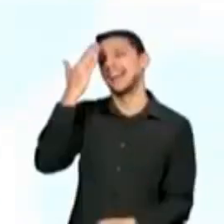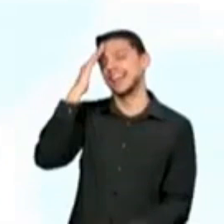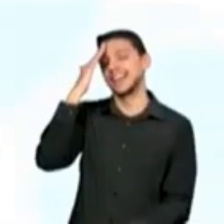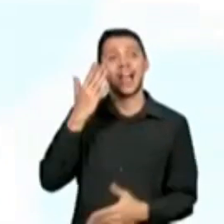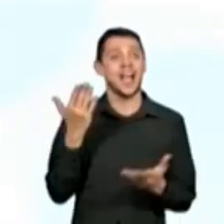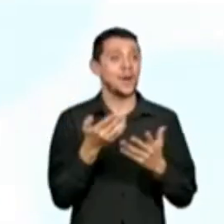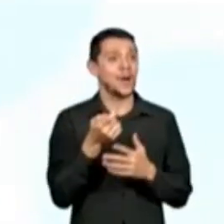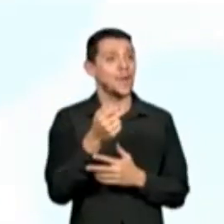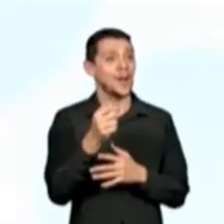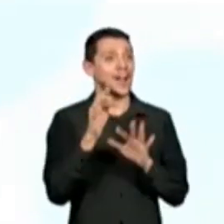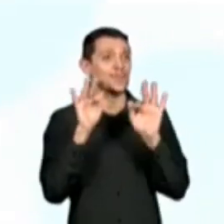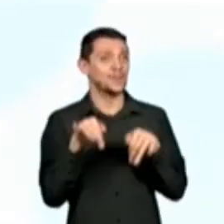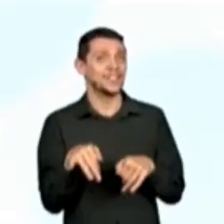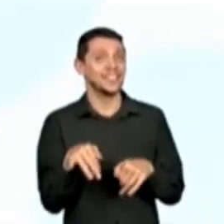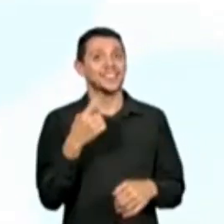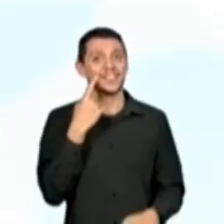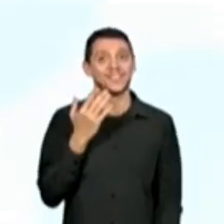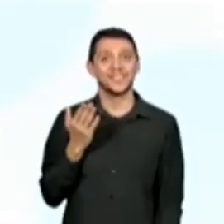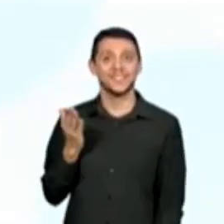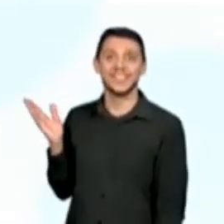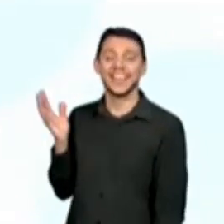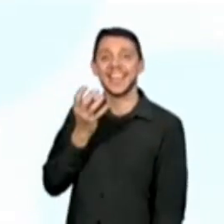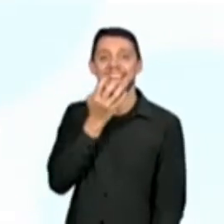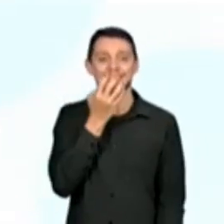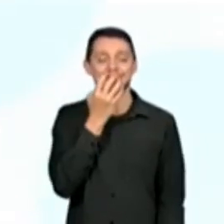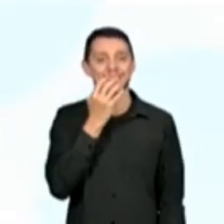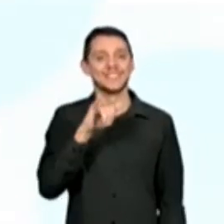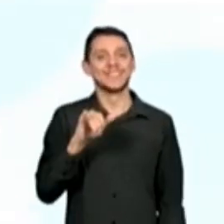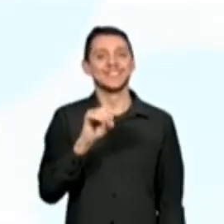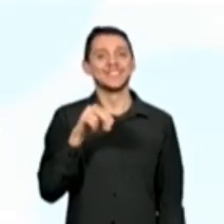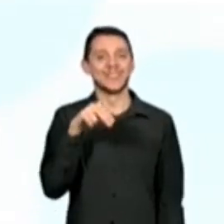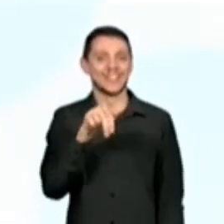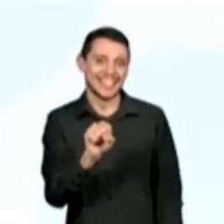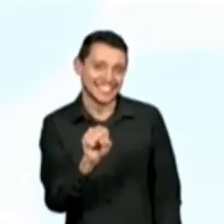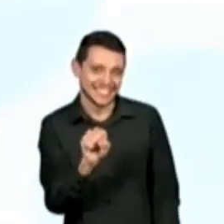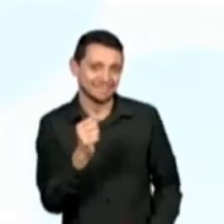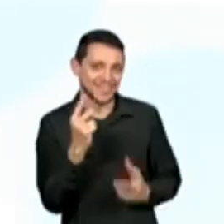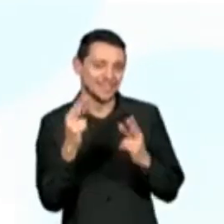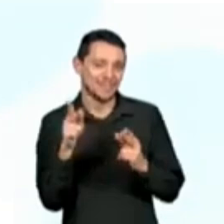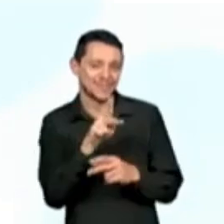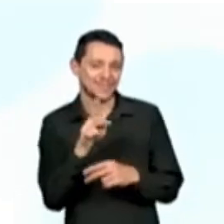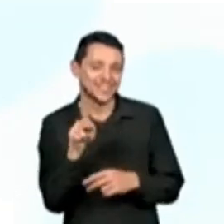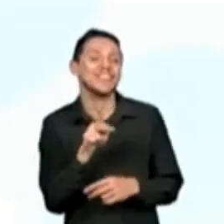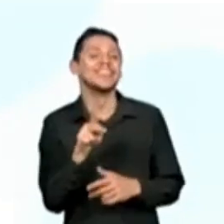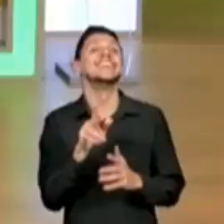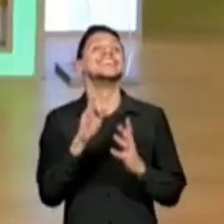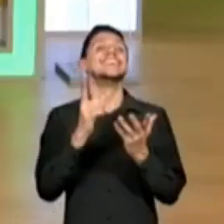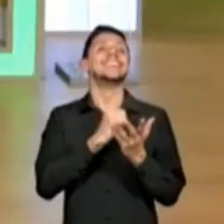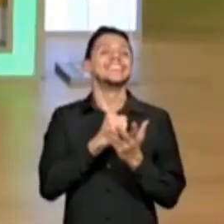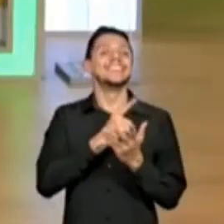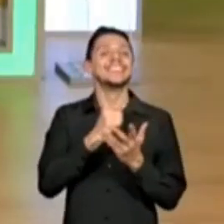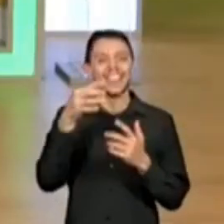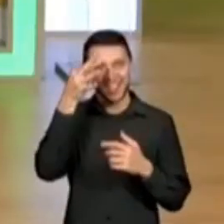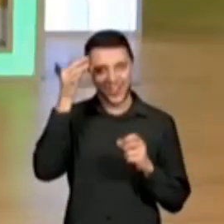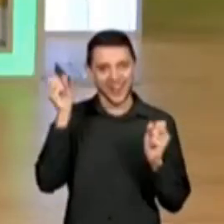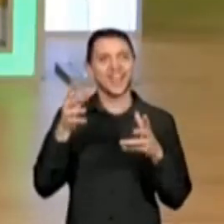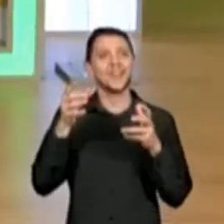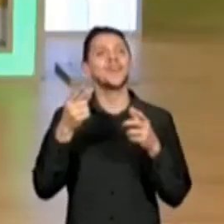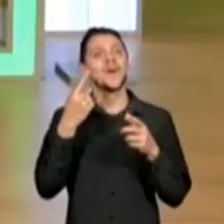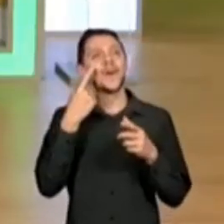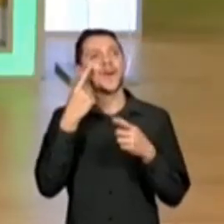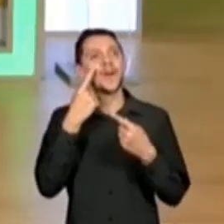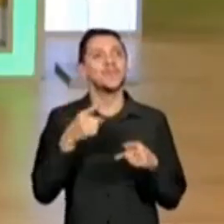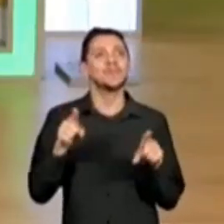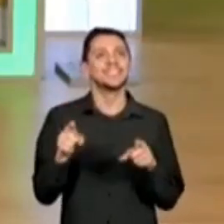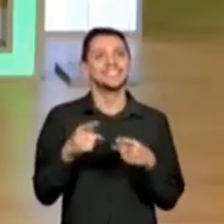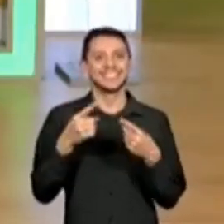fim. Apareceu o cachorrinho Jonas. E aí, oráculo, solta a vinheta! Já